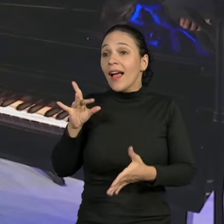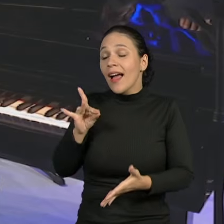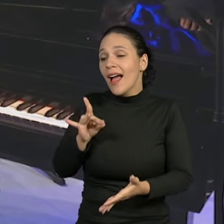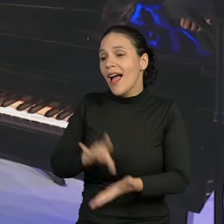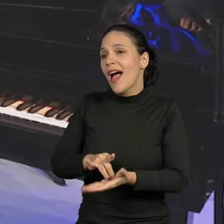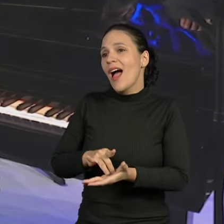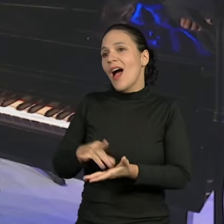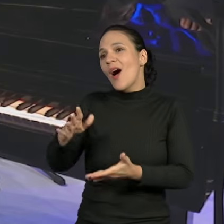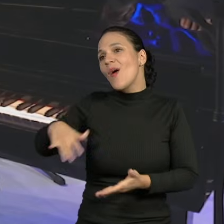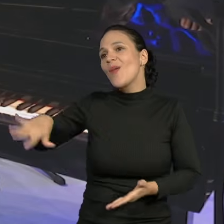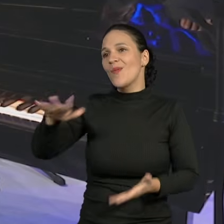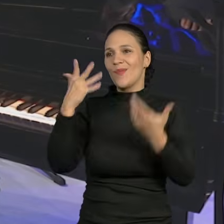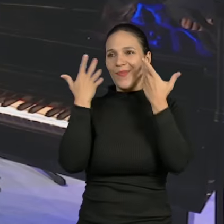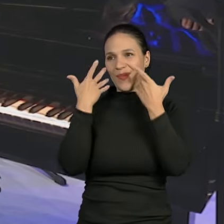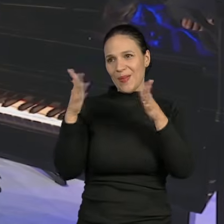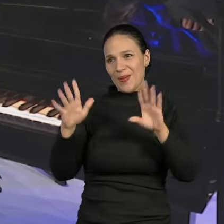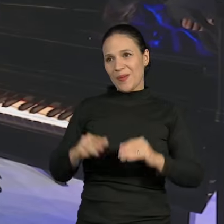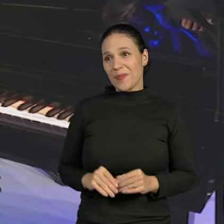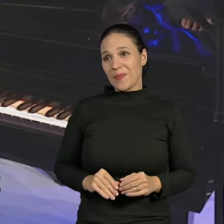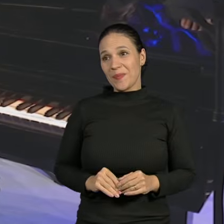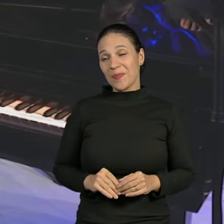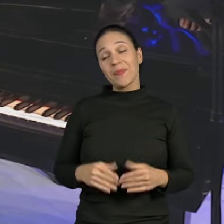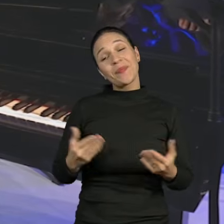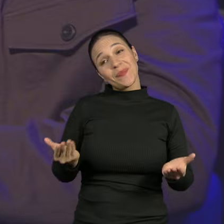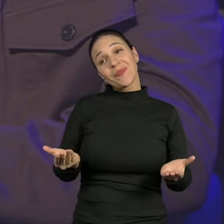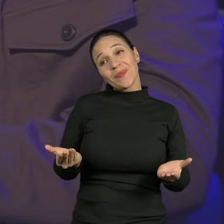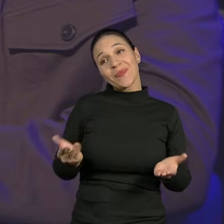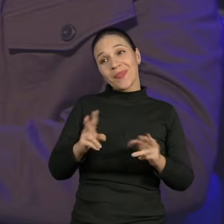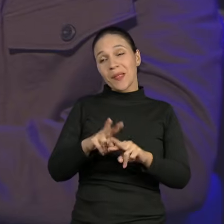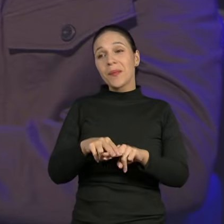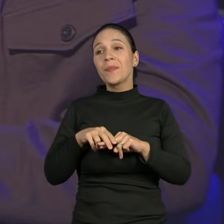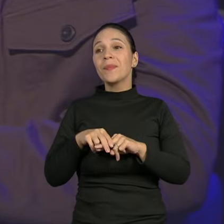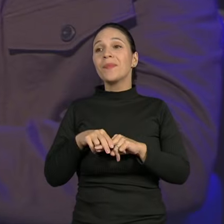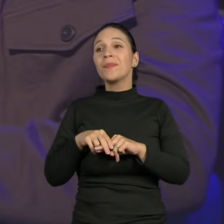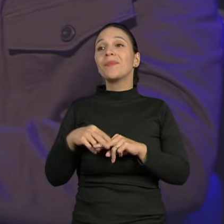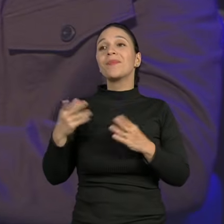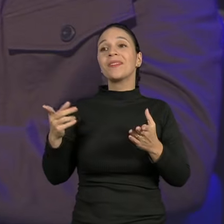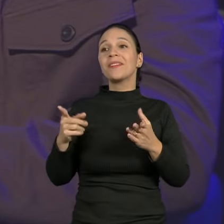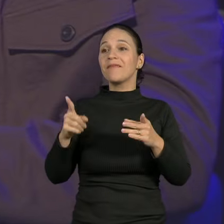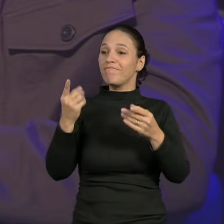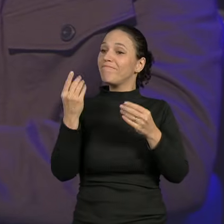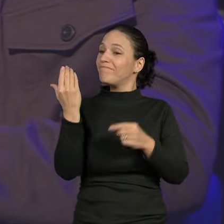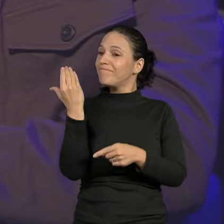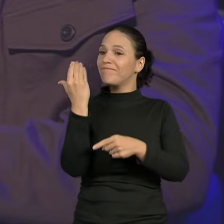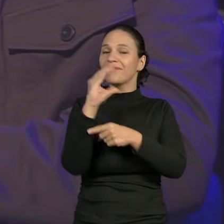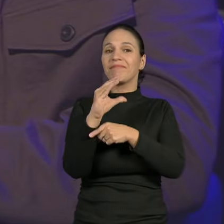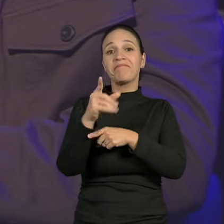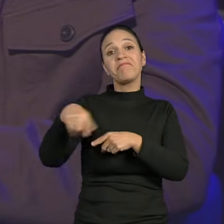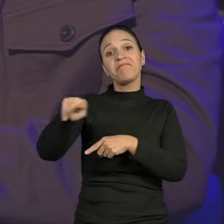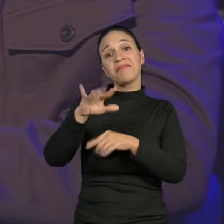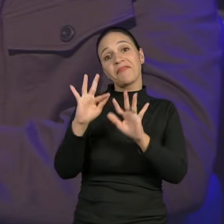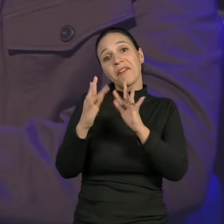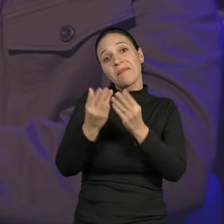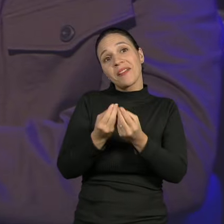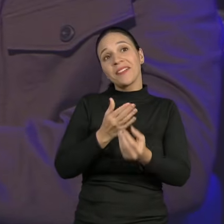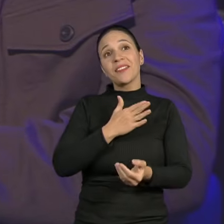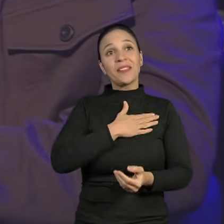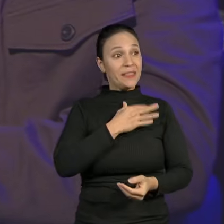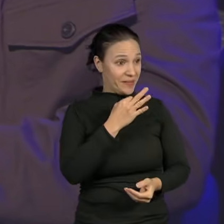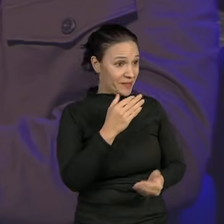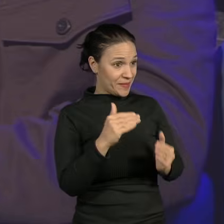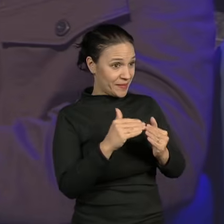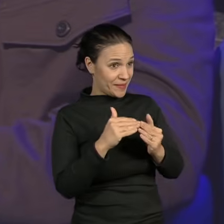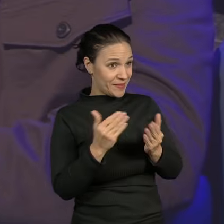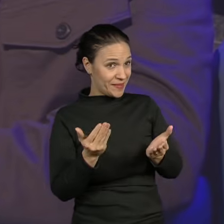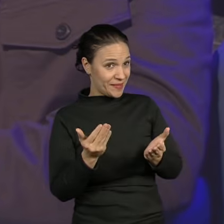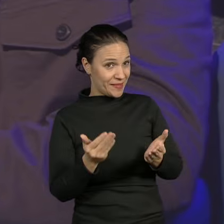real, né? De mais natural. Então, acho que, no final... sair esse produto que as famílias gostam. É isso, Felipe.